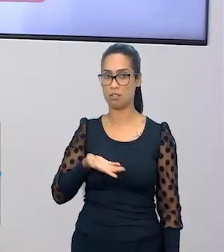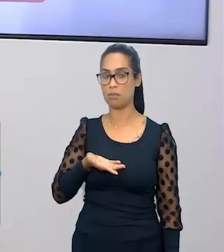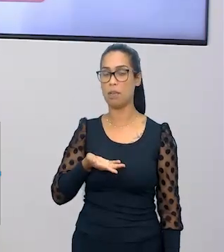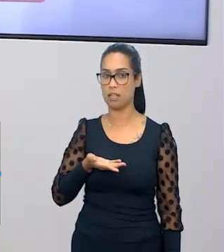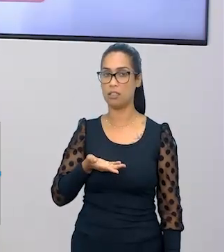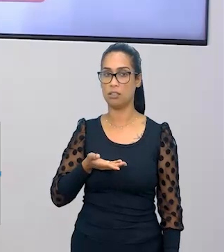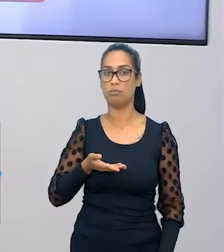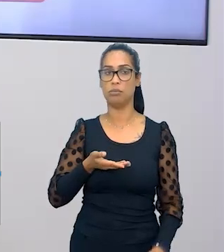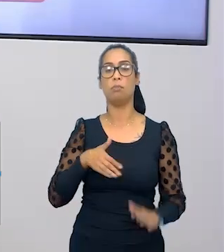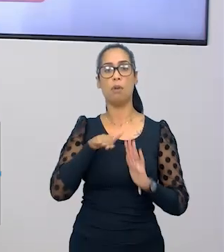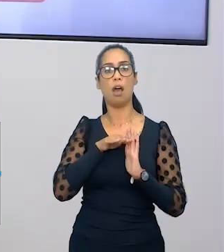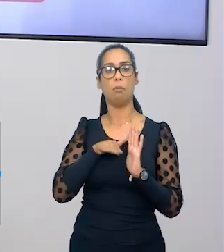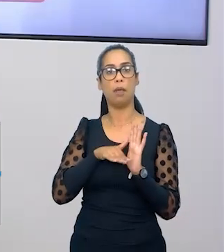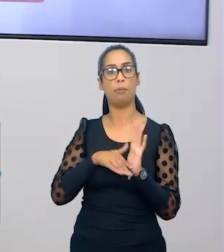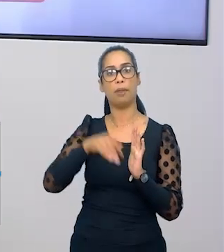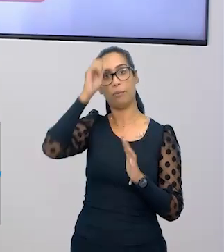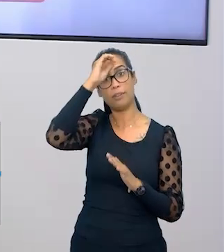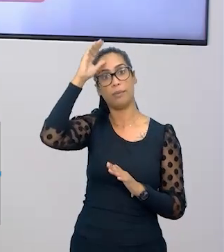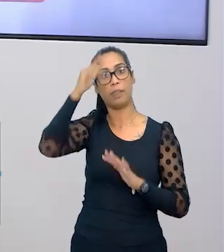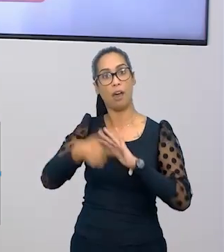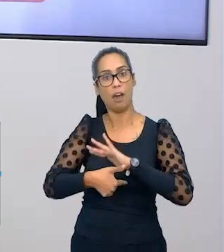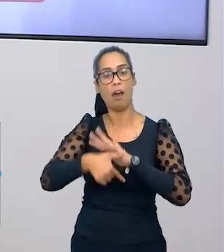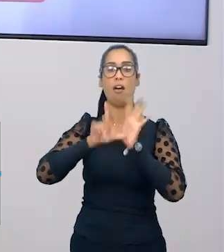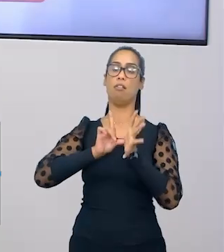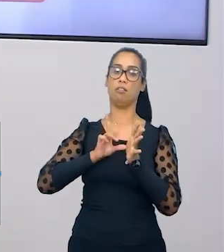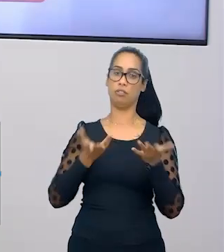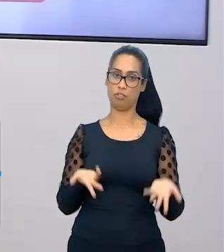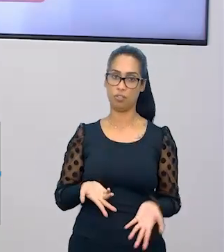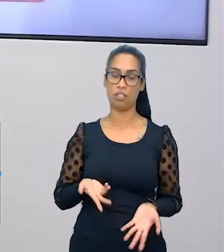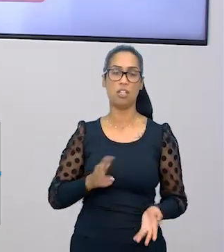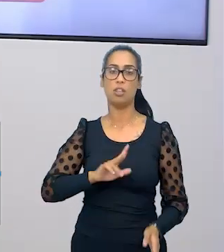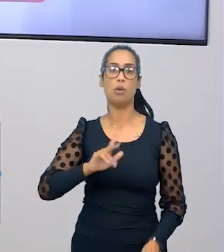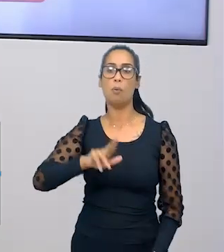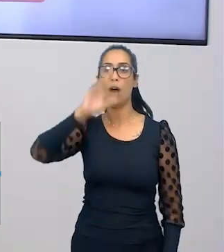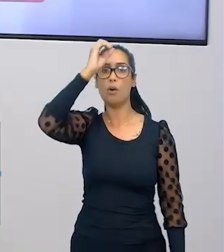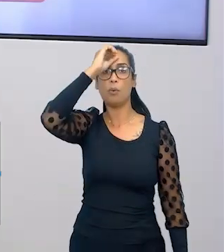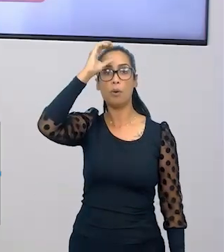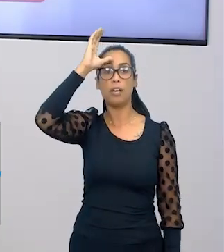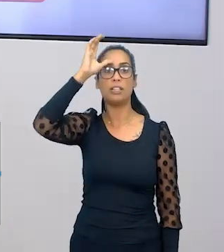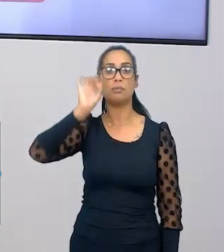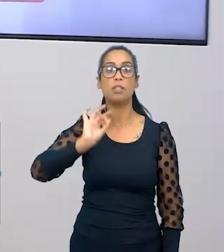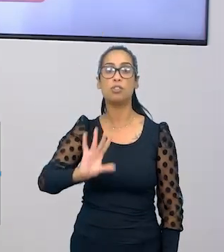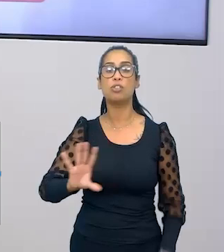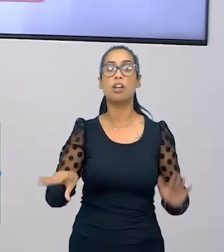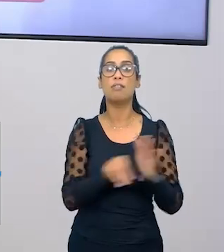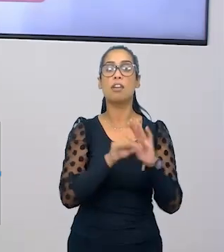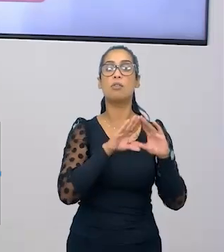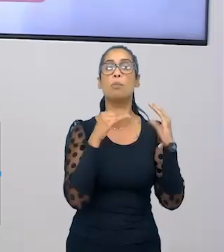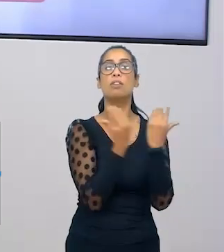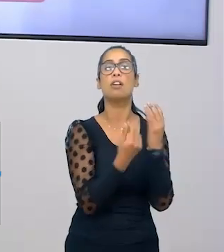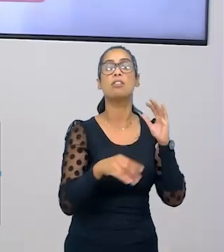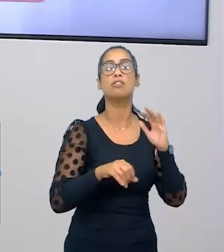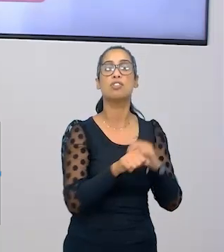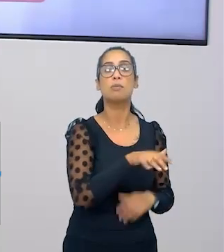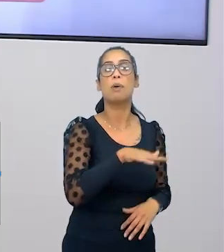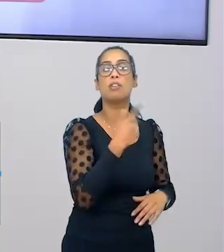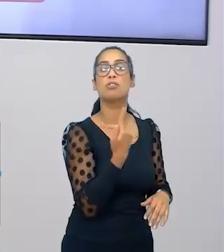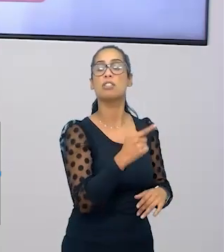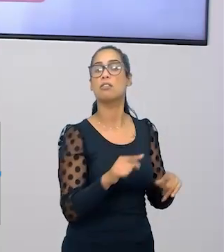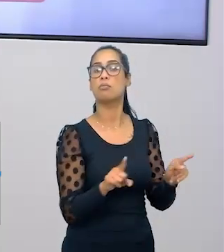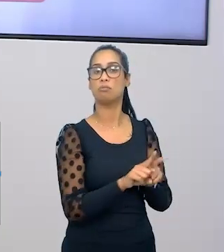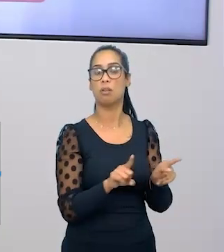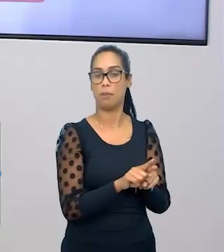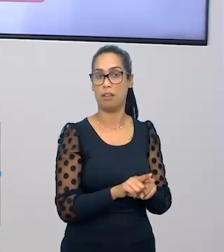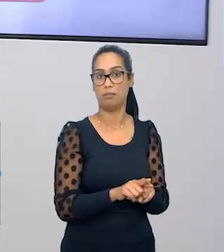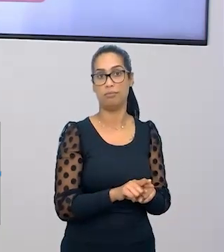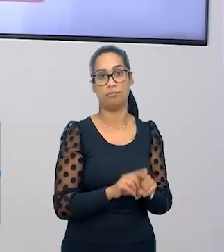os conhecimentos prévios não se trata apenas daquele tipo de conhecimento que o estudante tem lá na sua comunidade. São também os conhecimentos que ele vai,